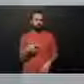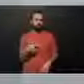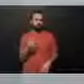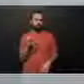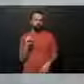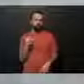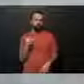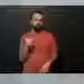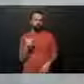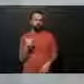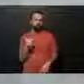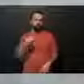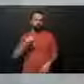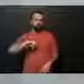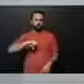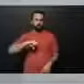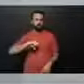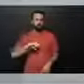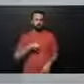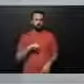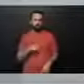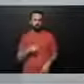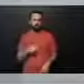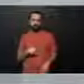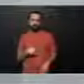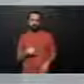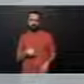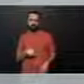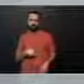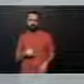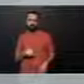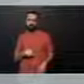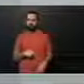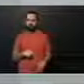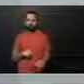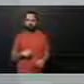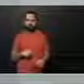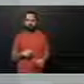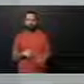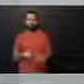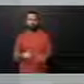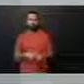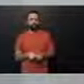7, 8, 9. E nós formamos o mesmo numeral,